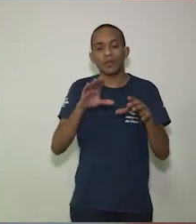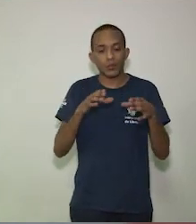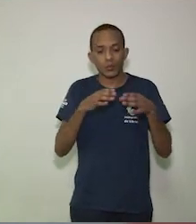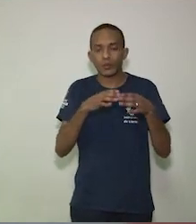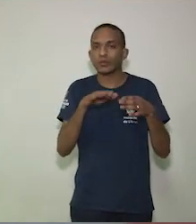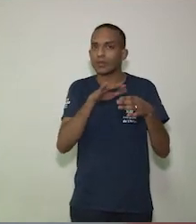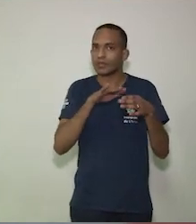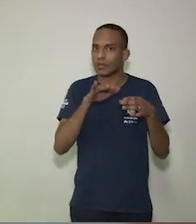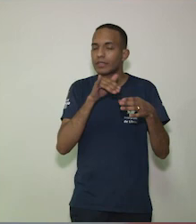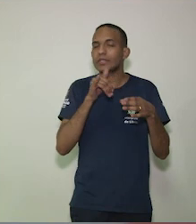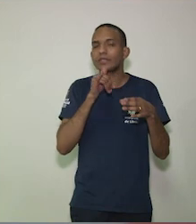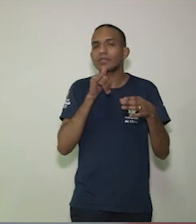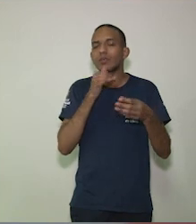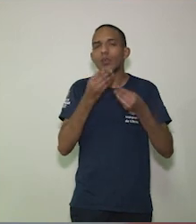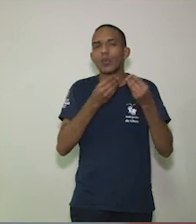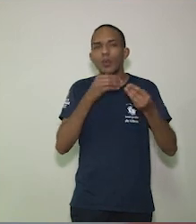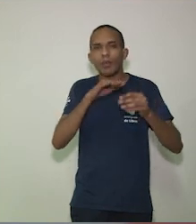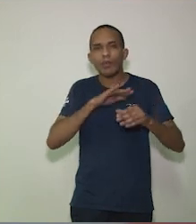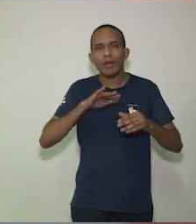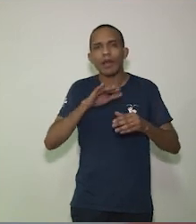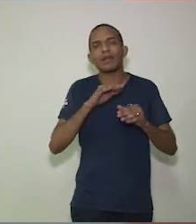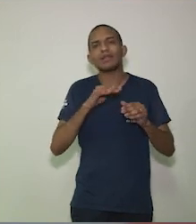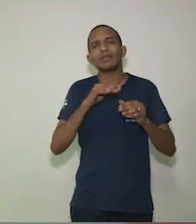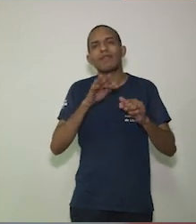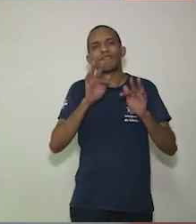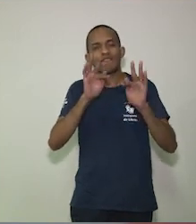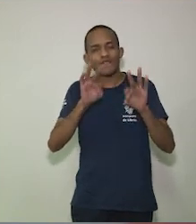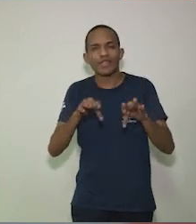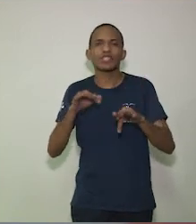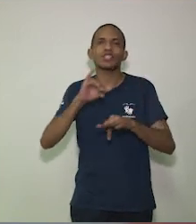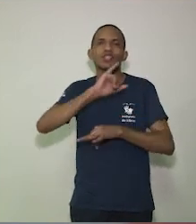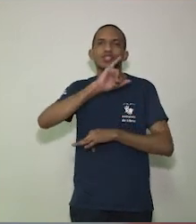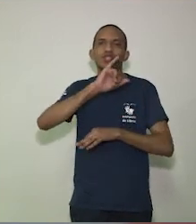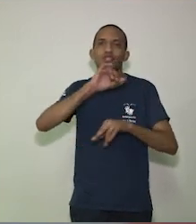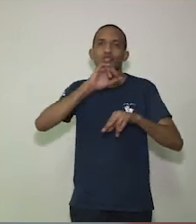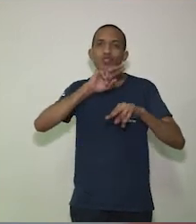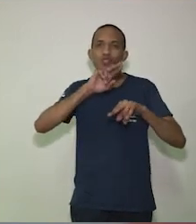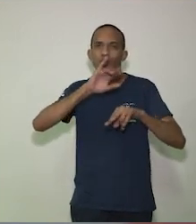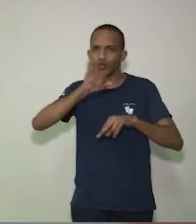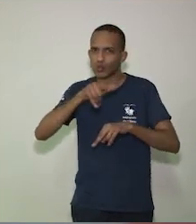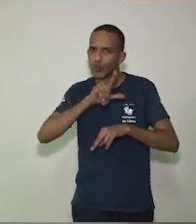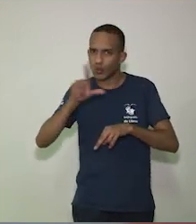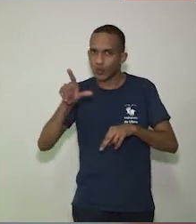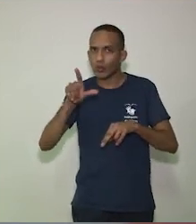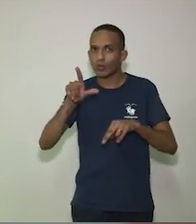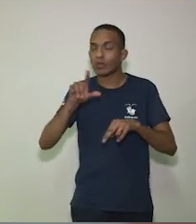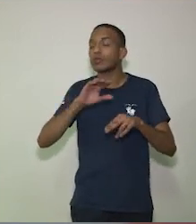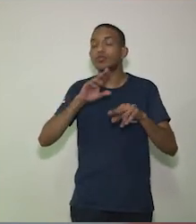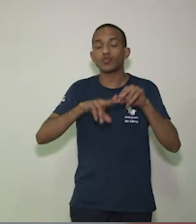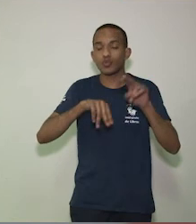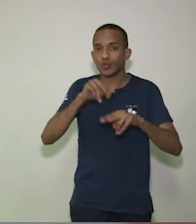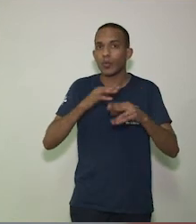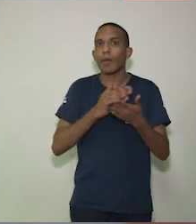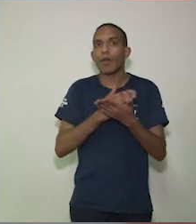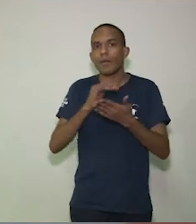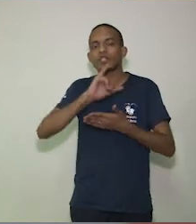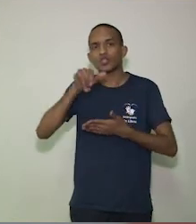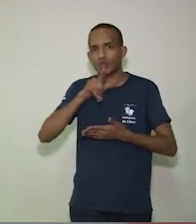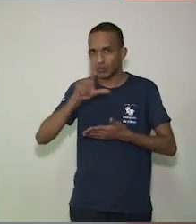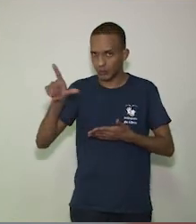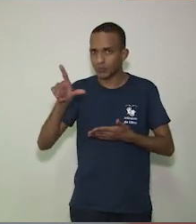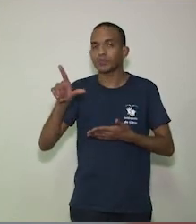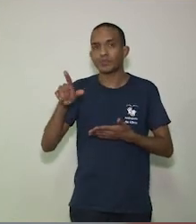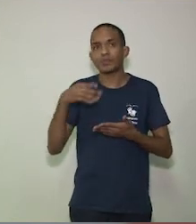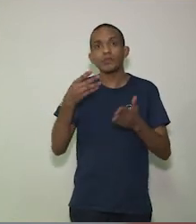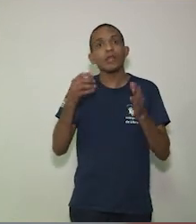categoria, o quanto que isso significou final de julho em relação a começo de julho. Então, esse mapa, sim,